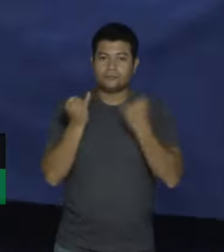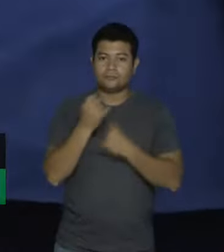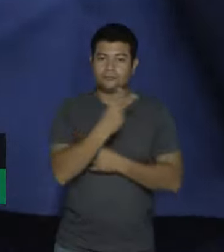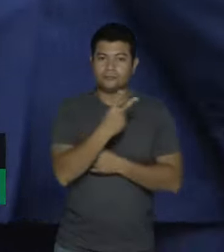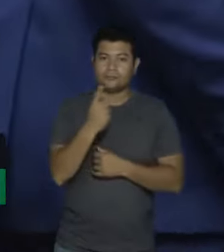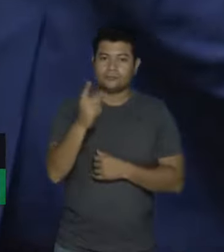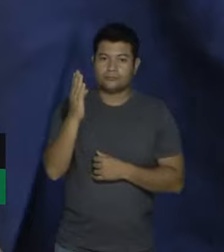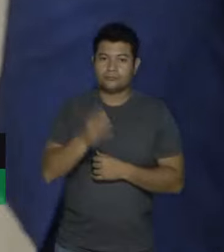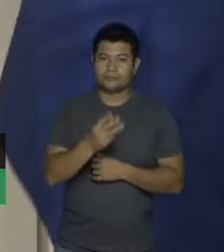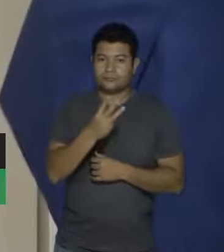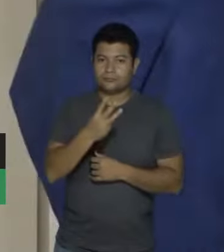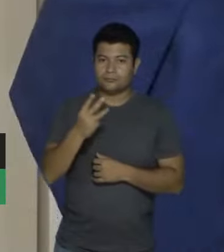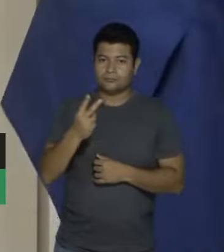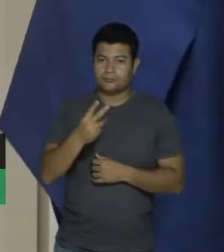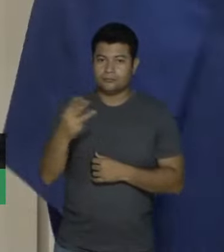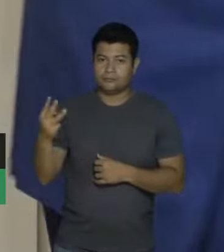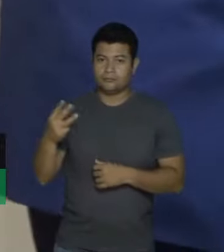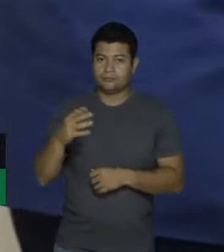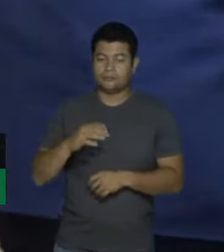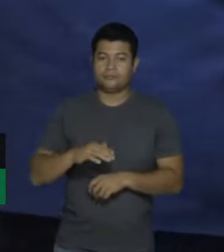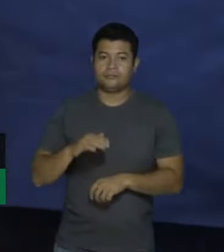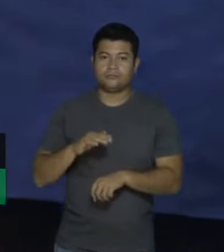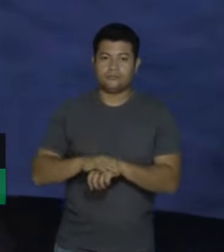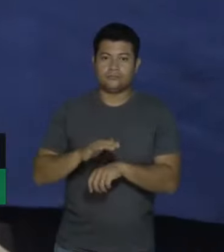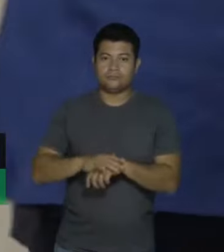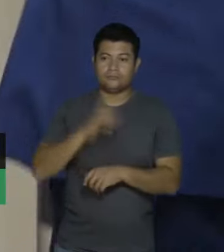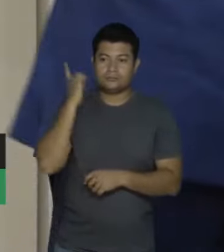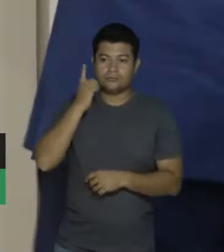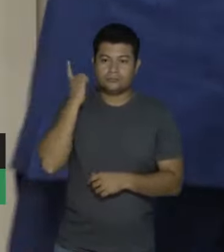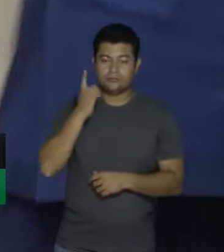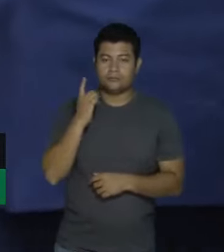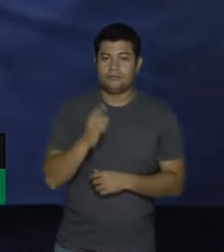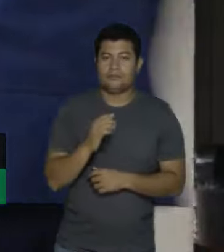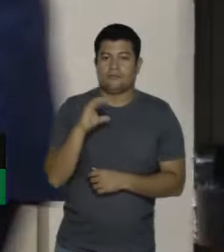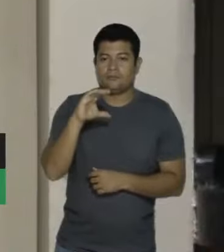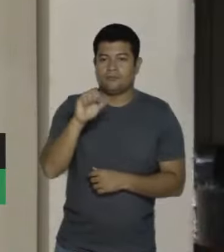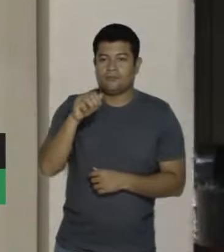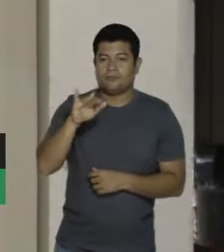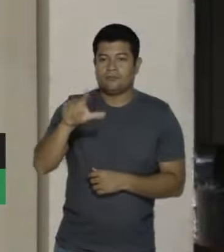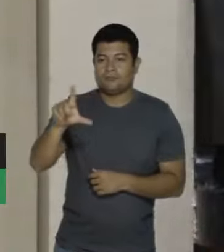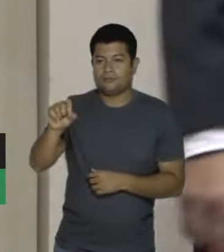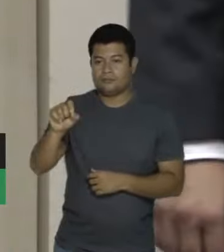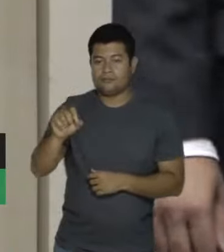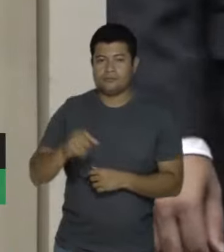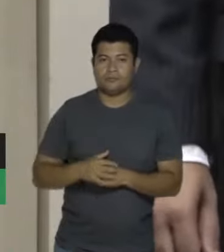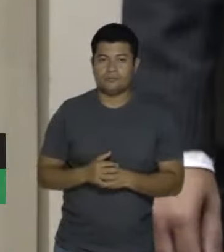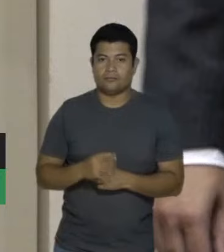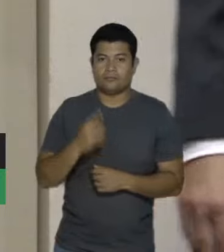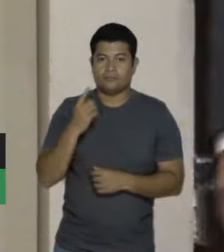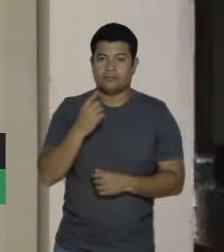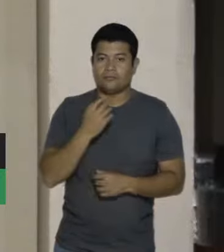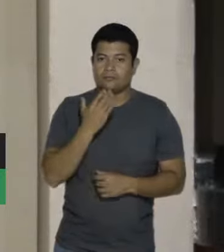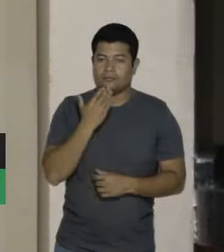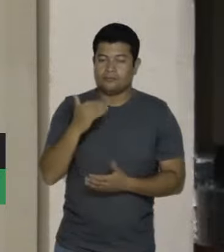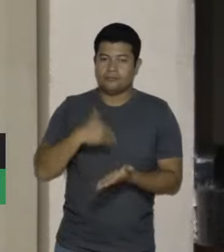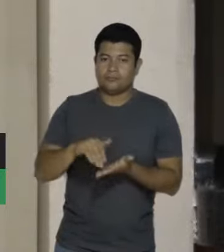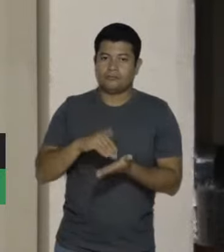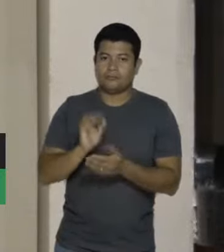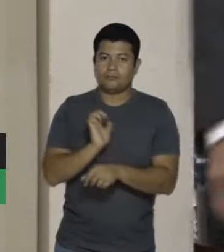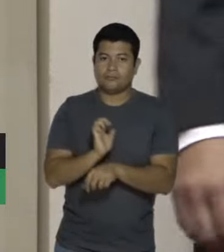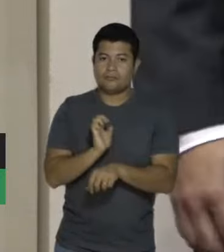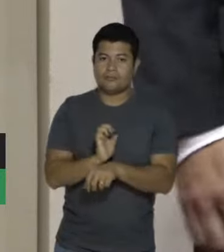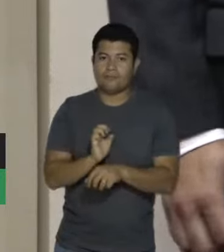21/2023 autoria Deputado Camilo Martins solicitando ao secretário do Estado da Educação e informações acerca do transporte escolar da rede estadual